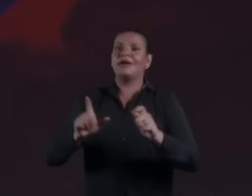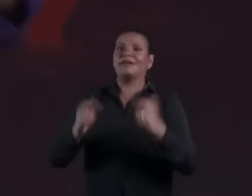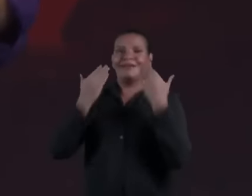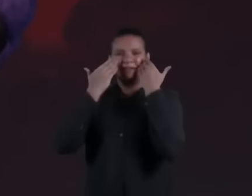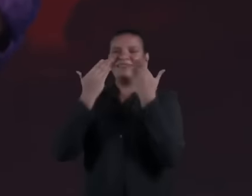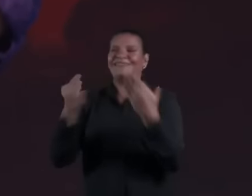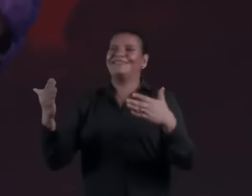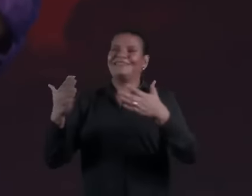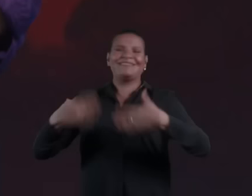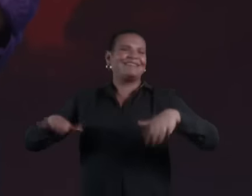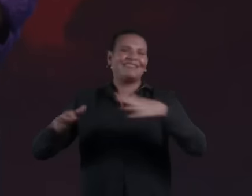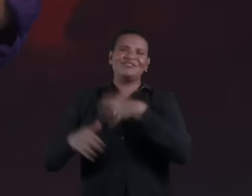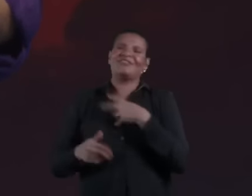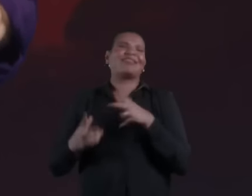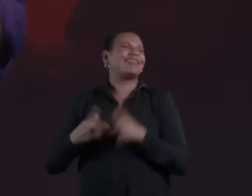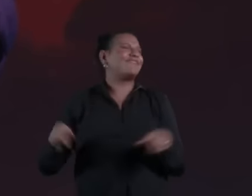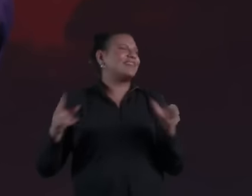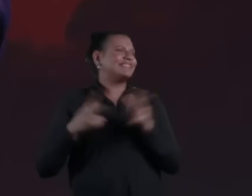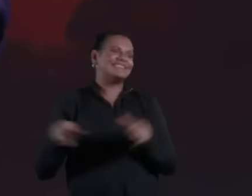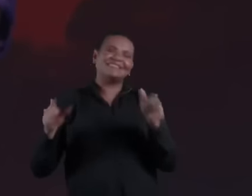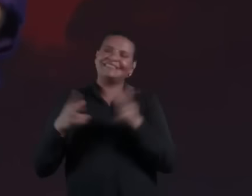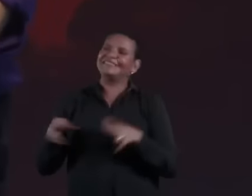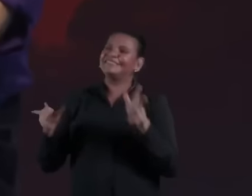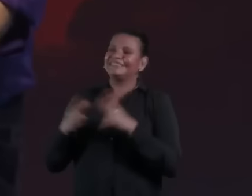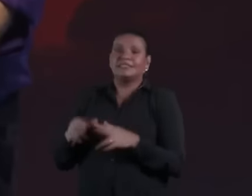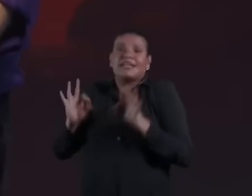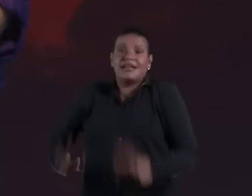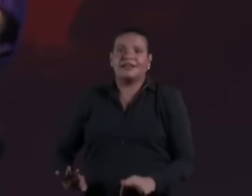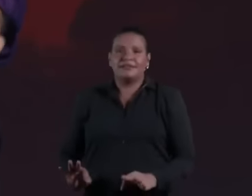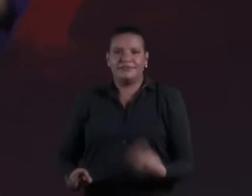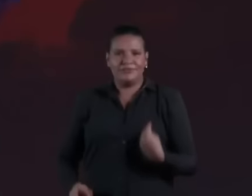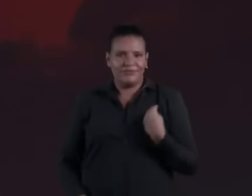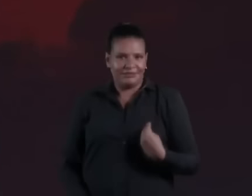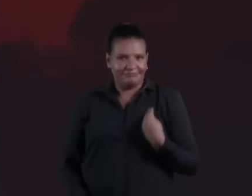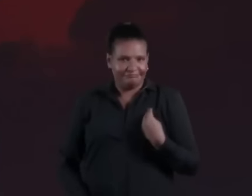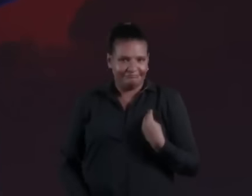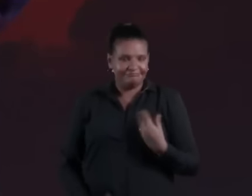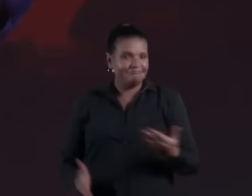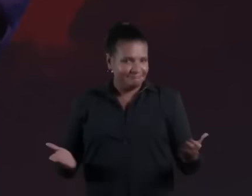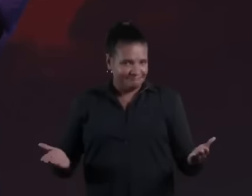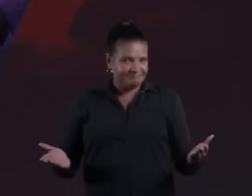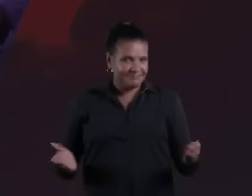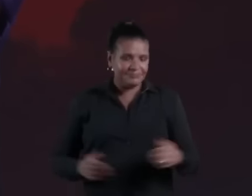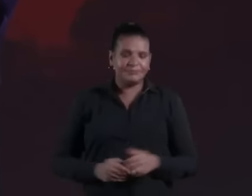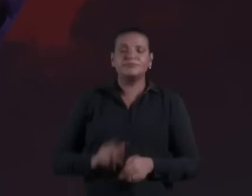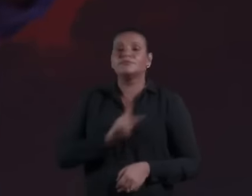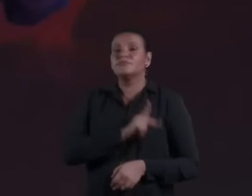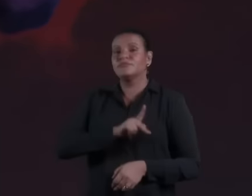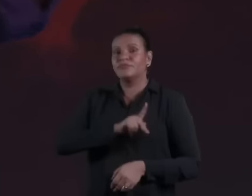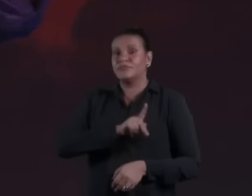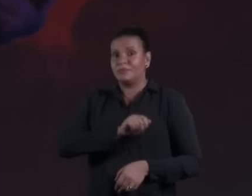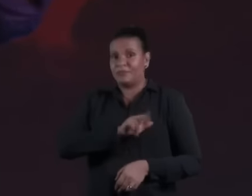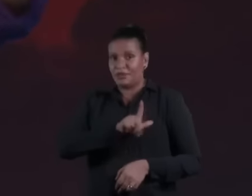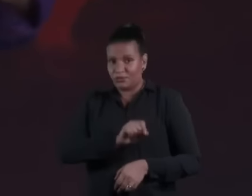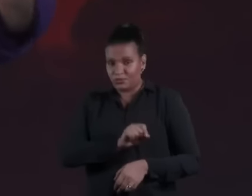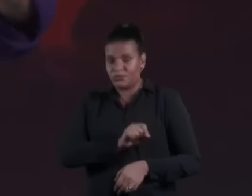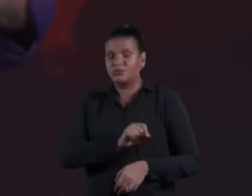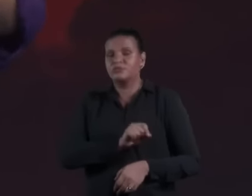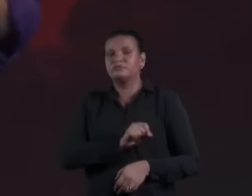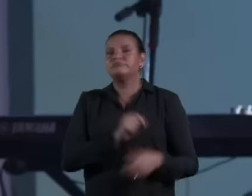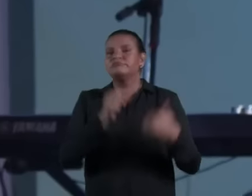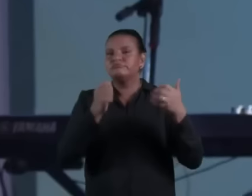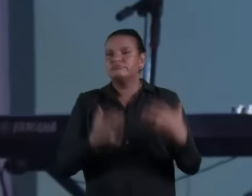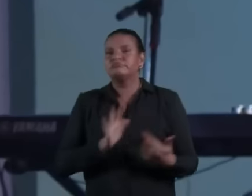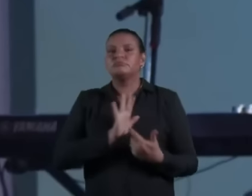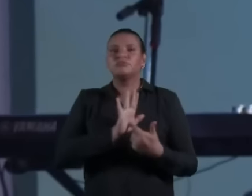andavam aparentemente direito então Paulo tá aqui mostrando esses dois